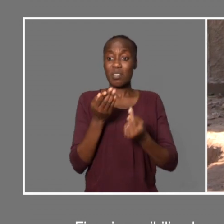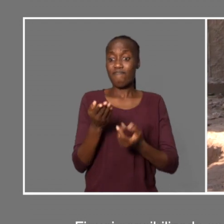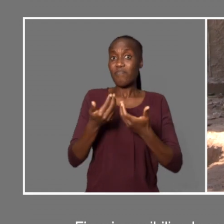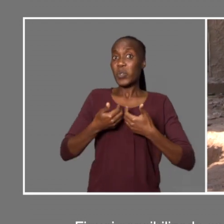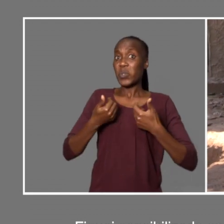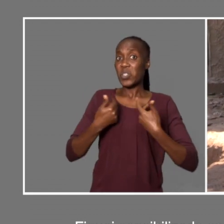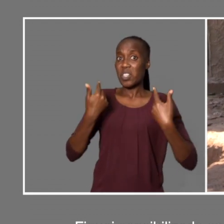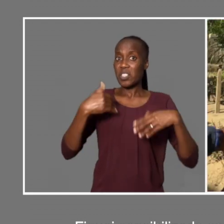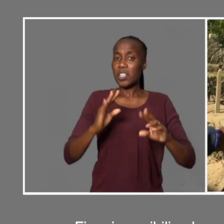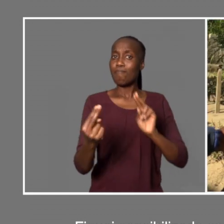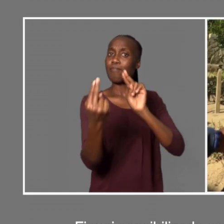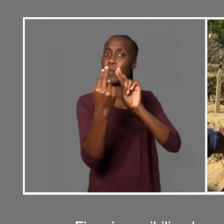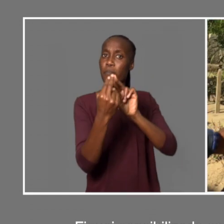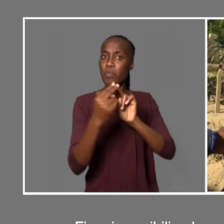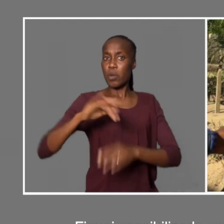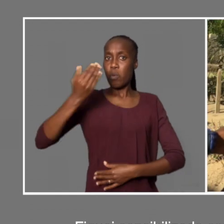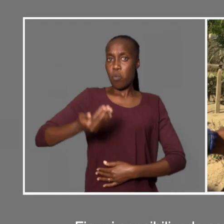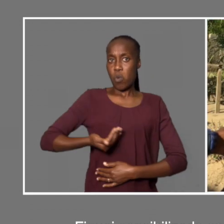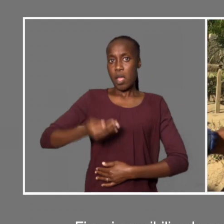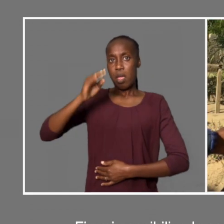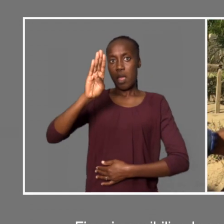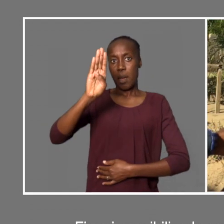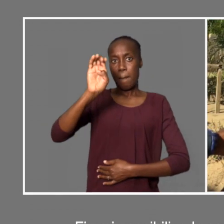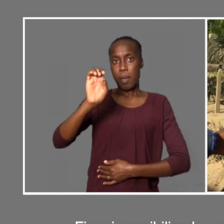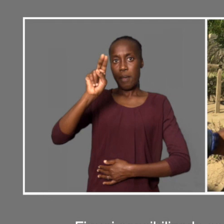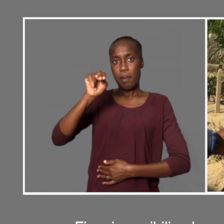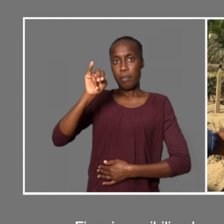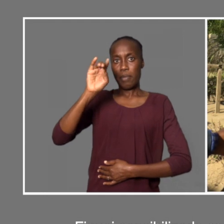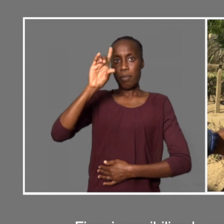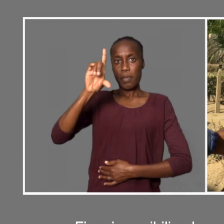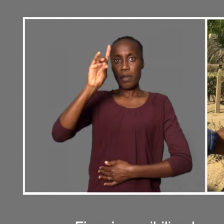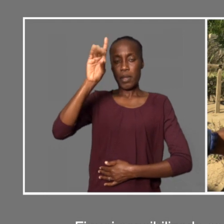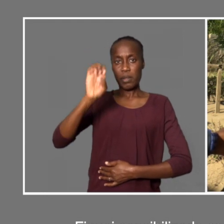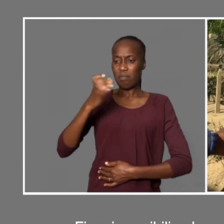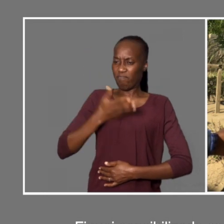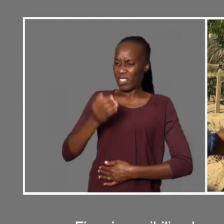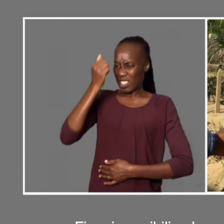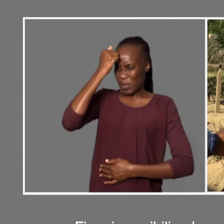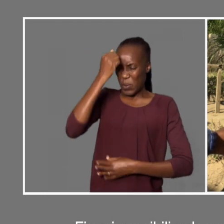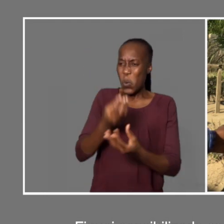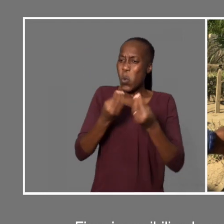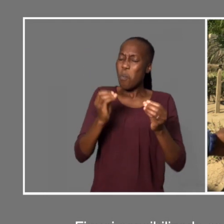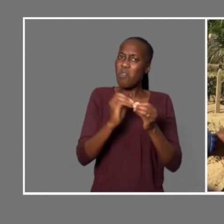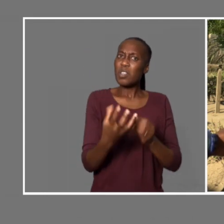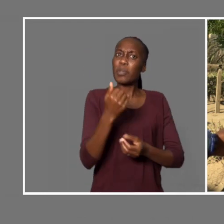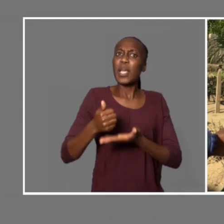contato com a Benilde, que era para ver como é que podia ter contato com o miúdo. E de que forma podia apoiar.